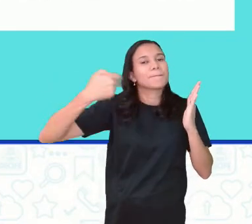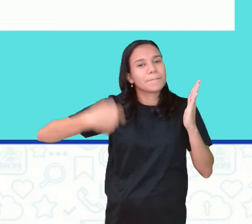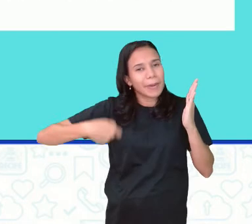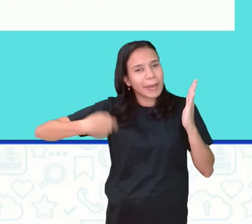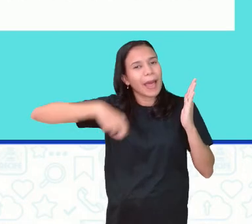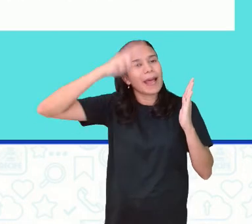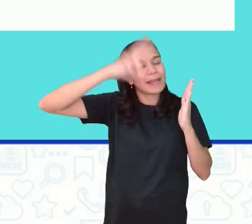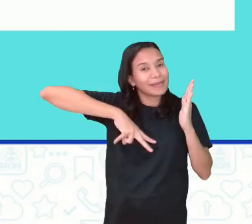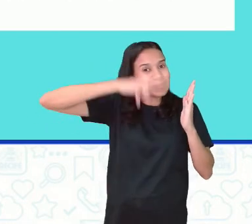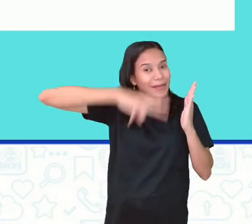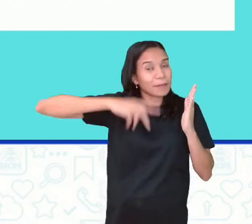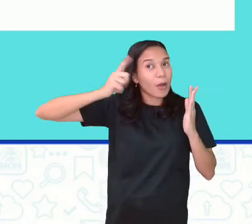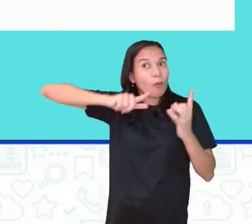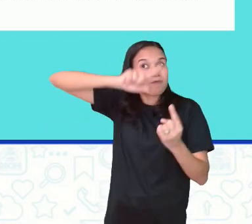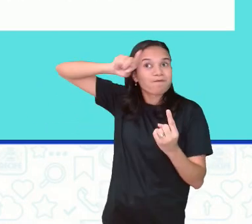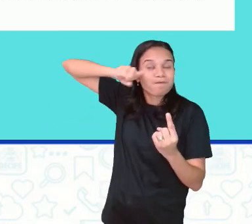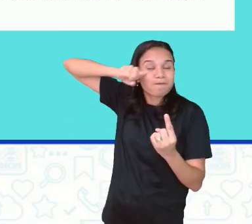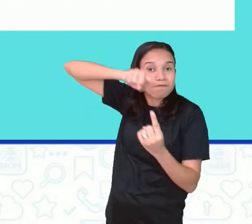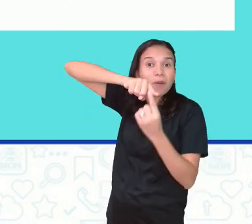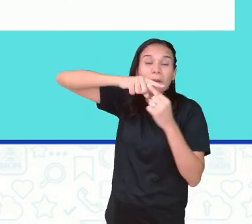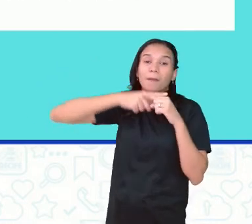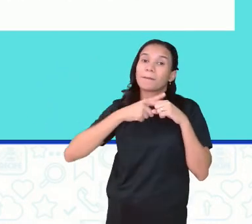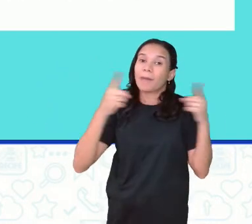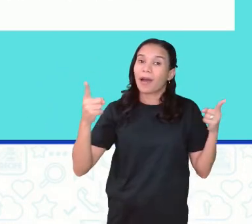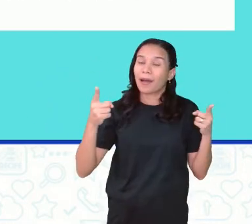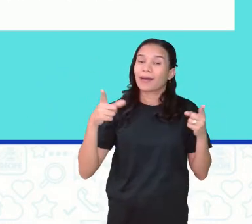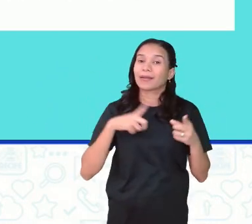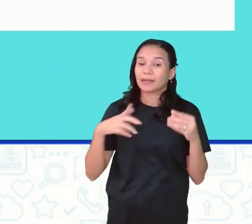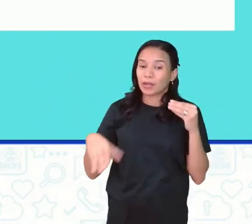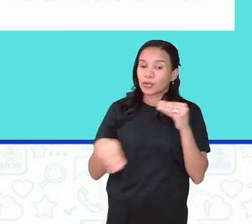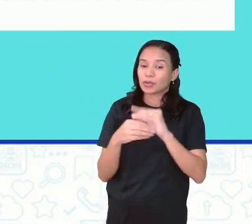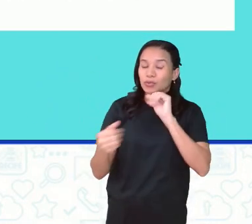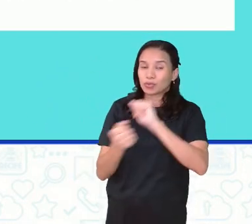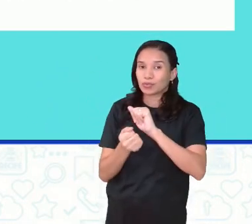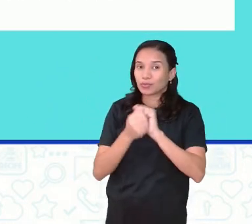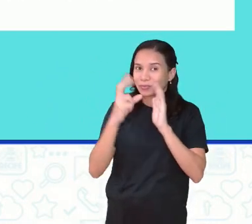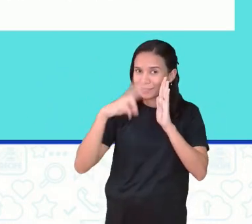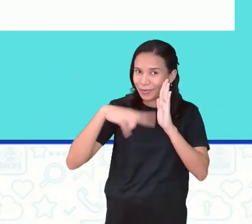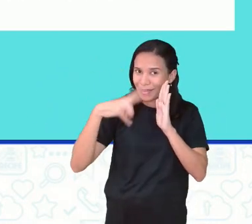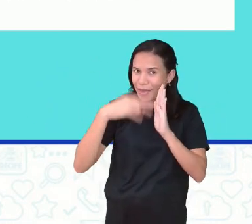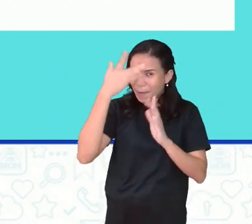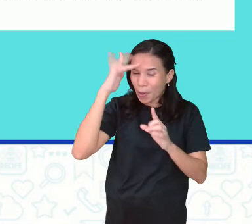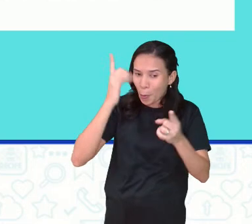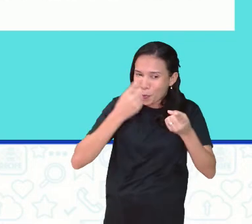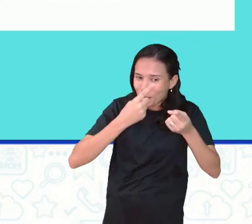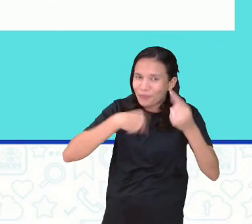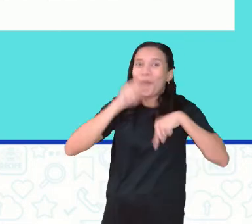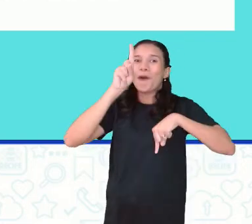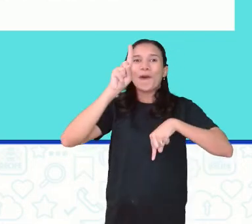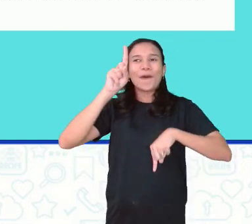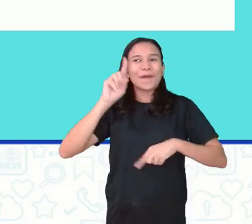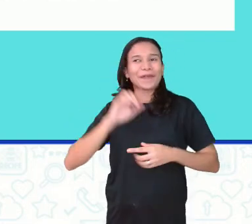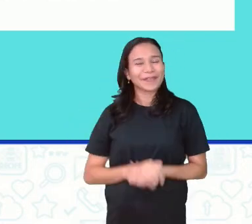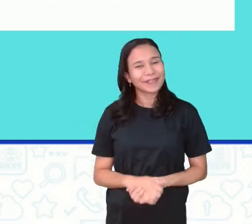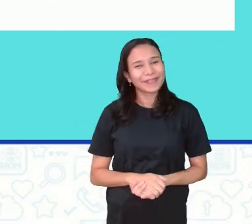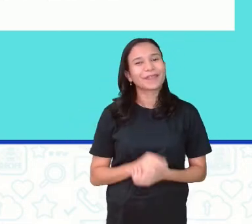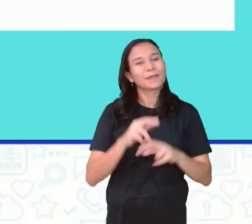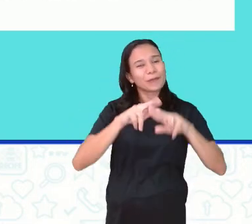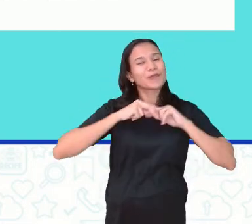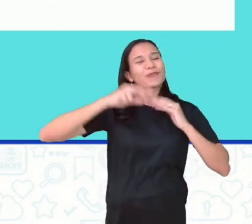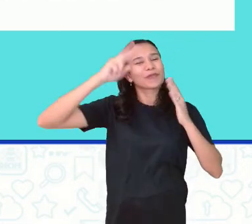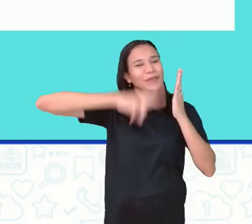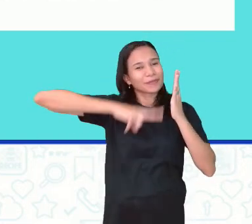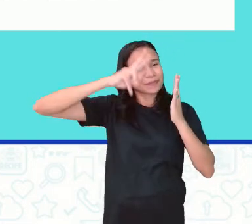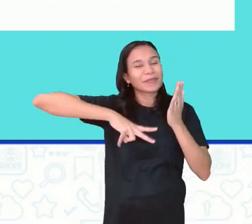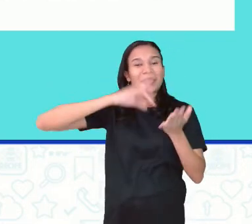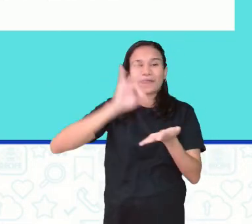podemos chegar muito longe, porém, com ela você surpreenderá a todos. Então, a leitura,